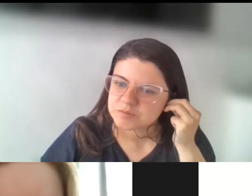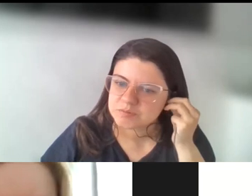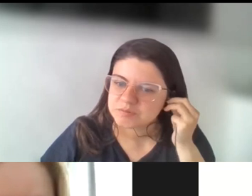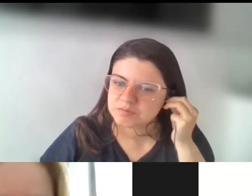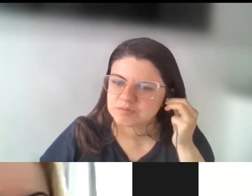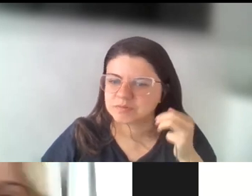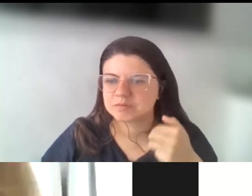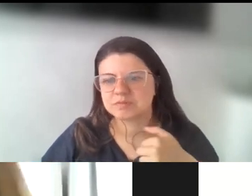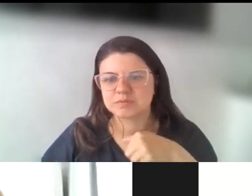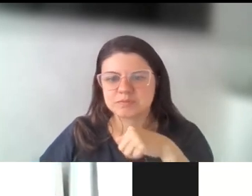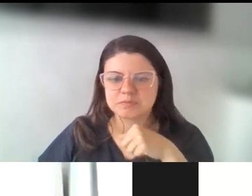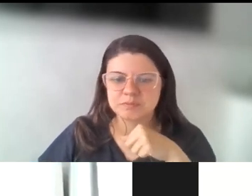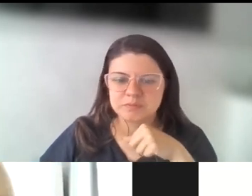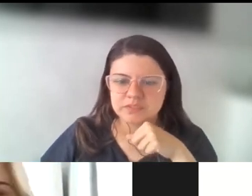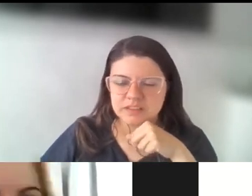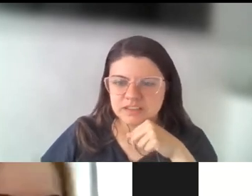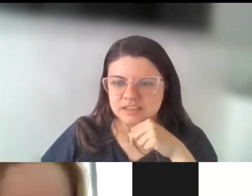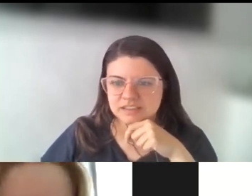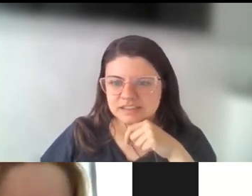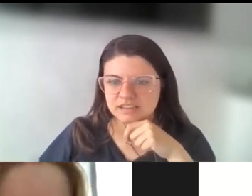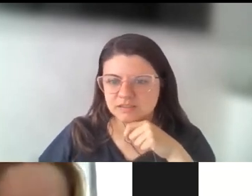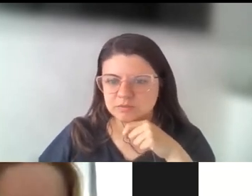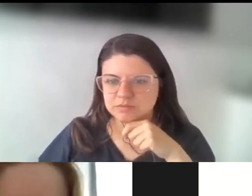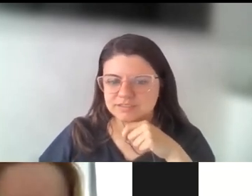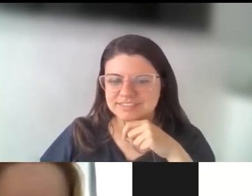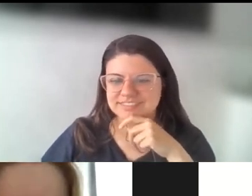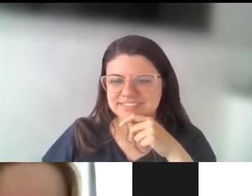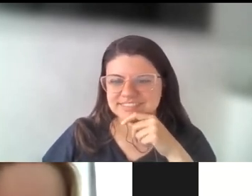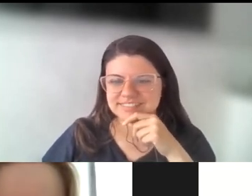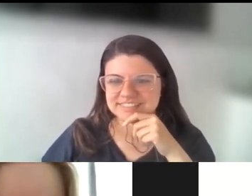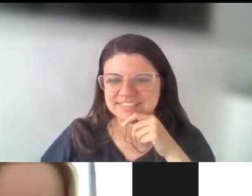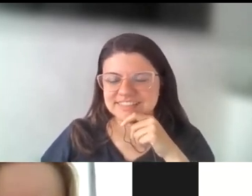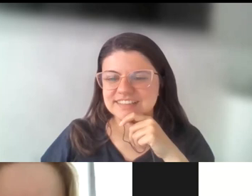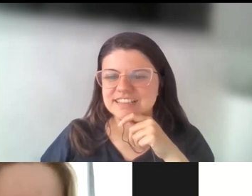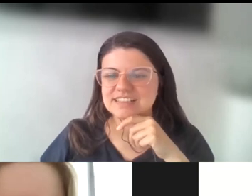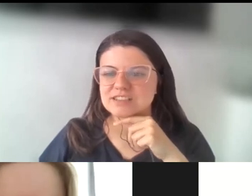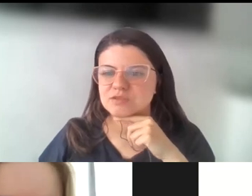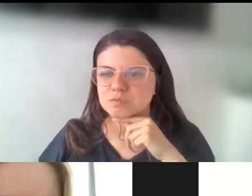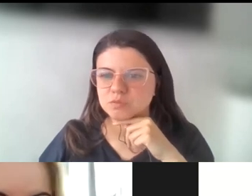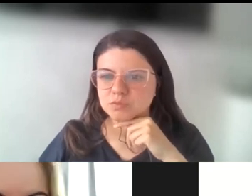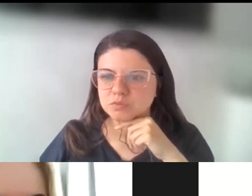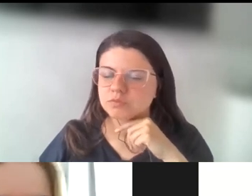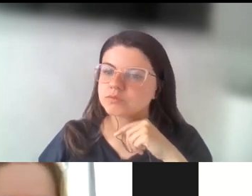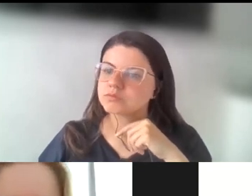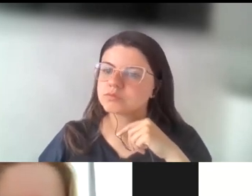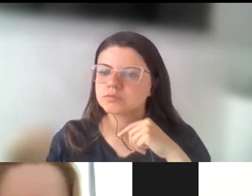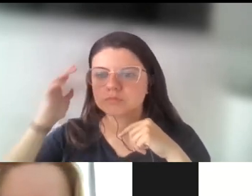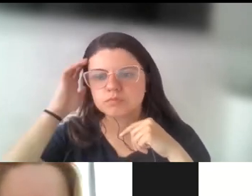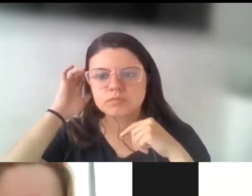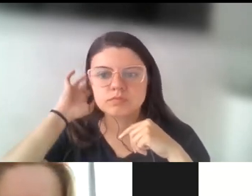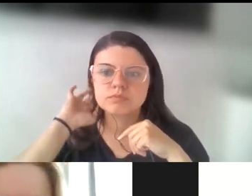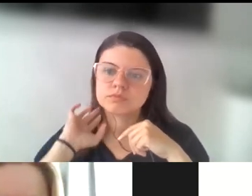meio escuro. Peraí que eu tenho que tirar, esconder uma bolsa. Peraí. Eu estou em casa porque na reitoria ontem à tarde